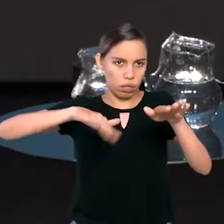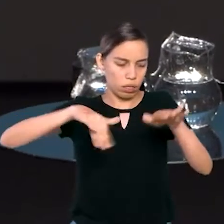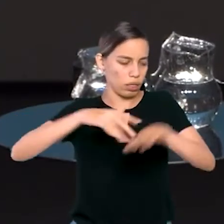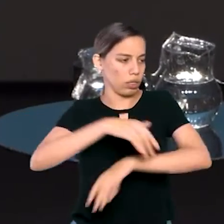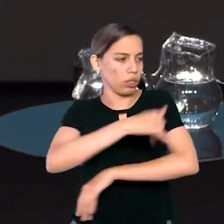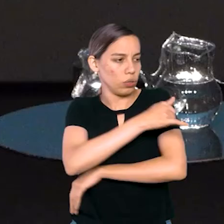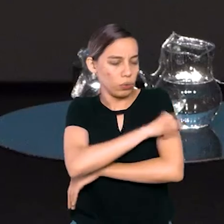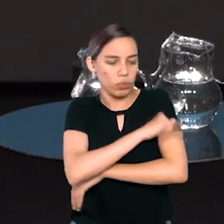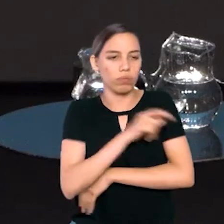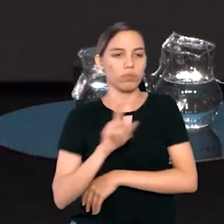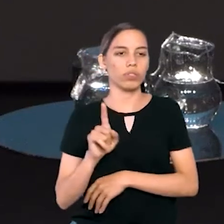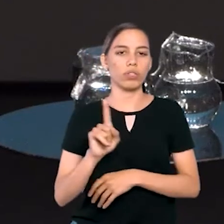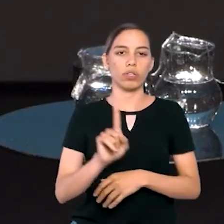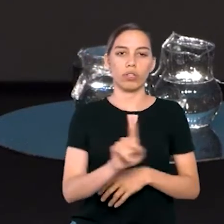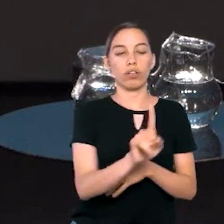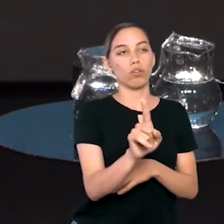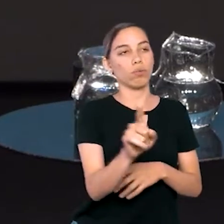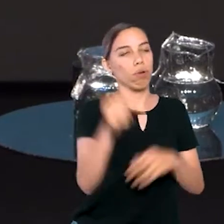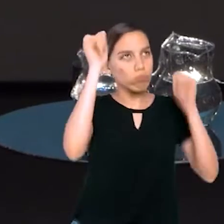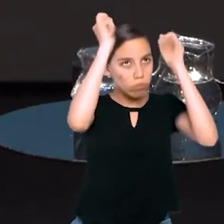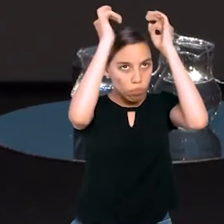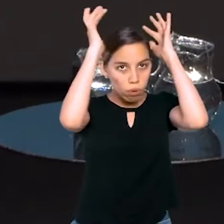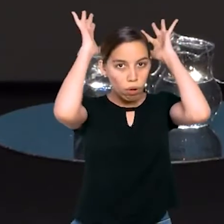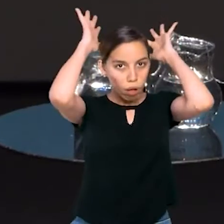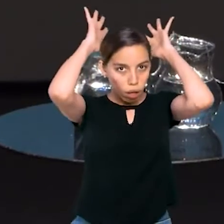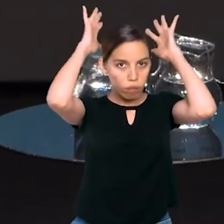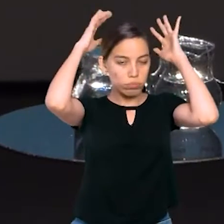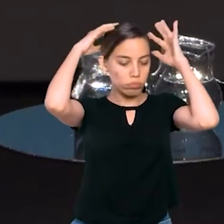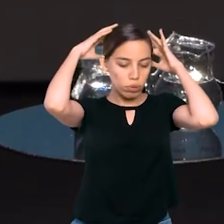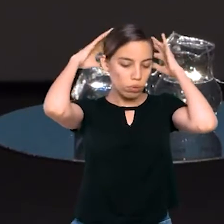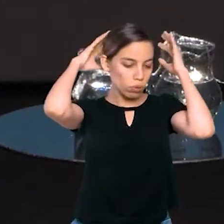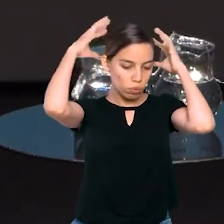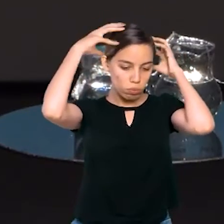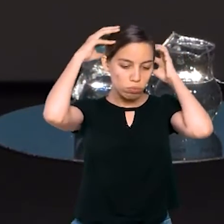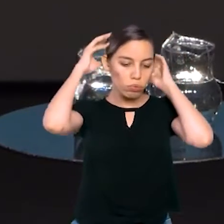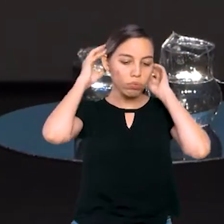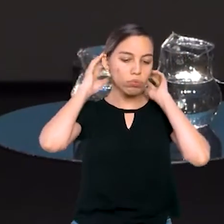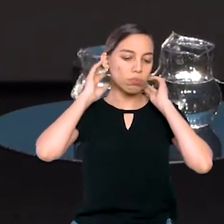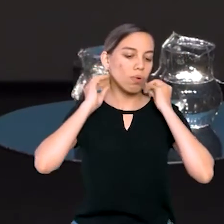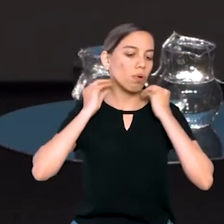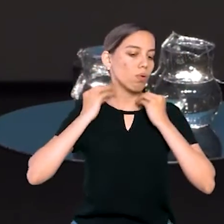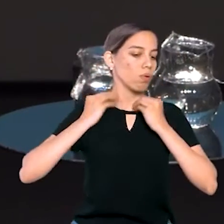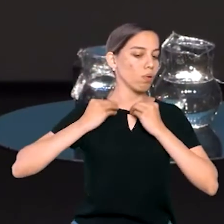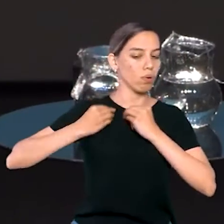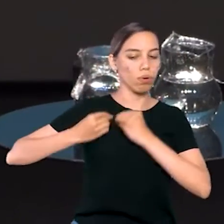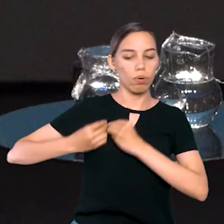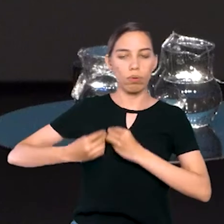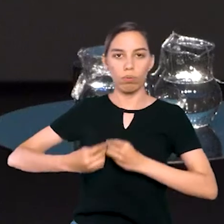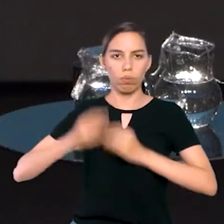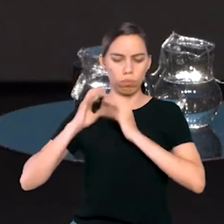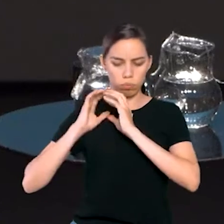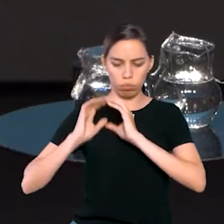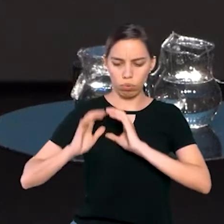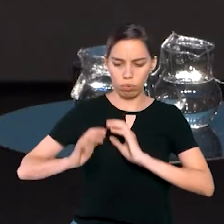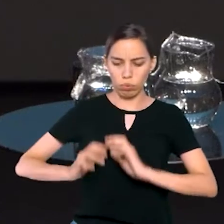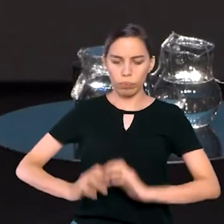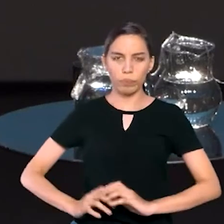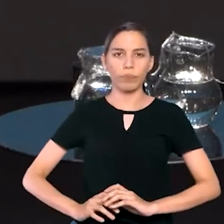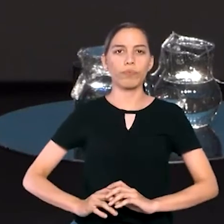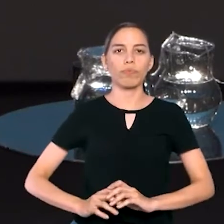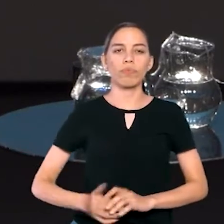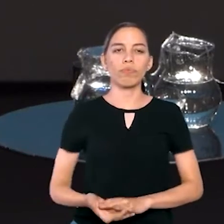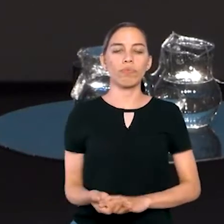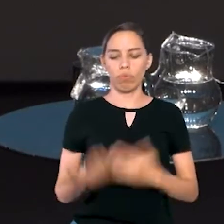olha, um índio. O Maxuara tinha um cabelo longo, e toda essa